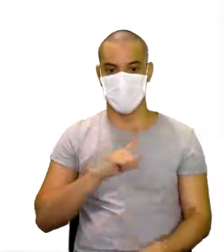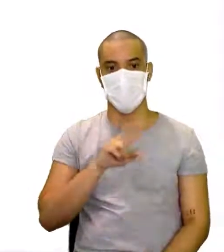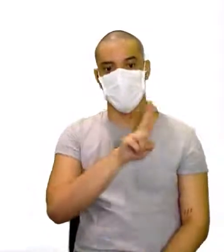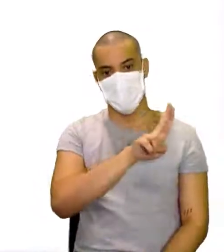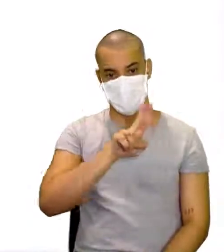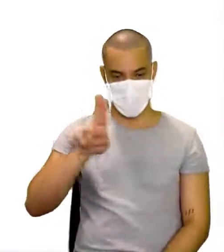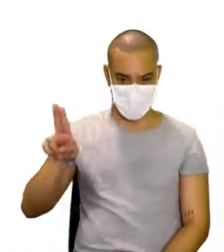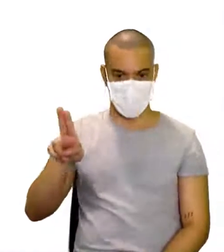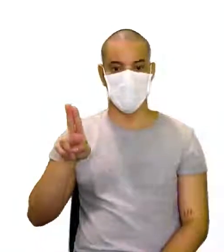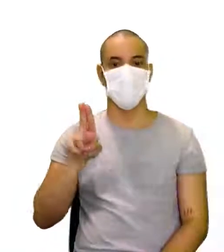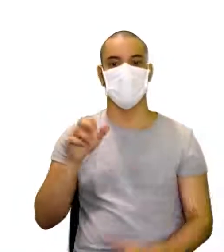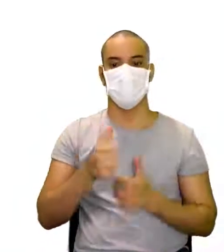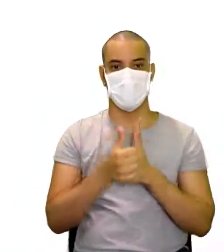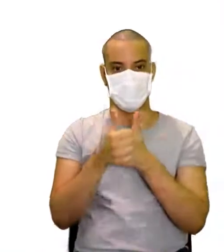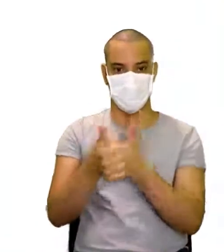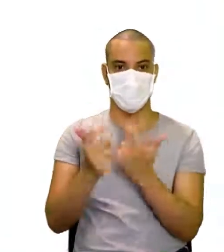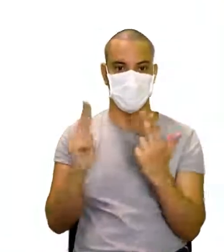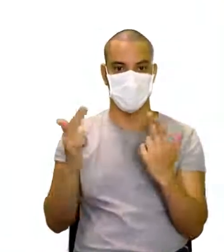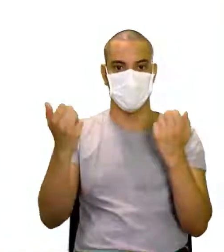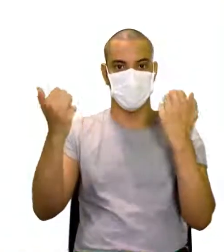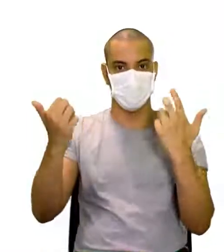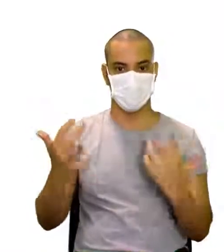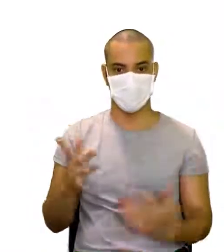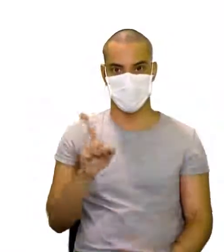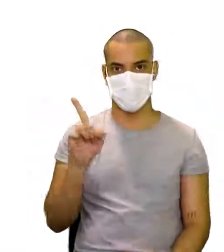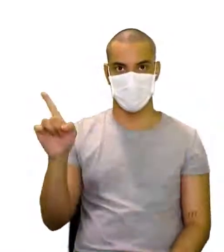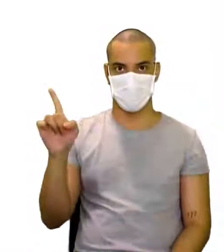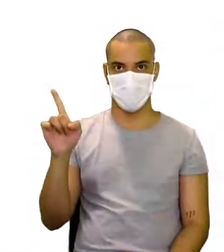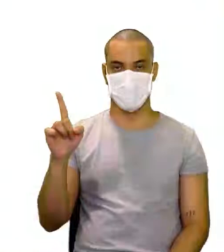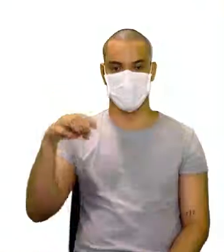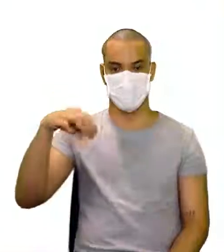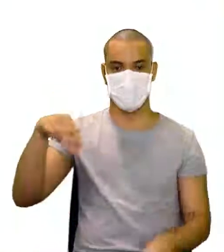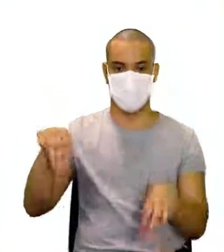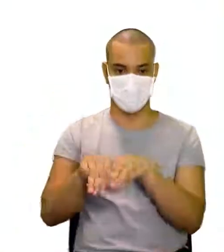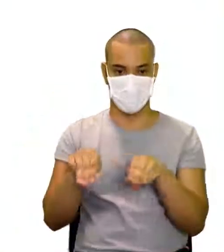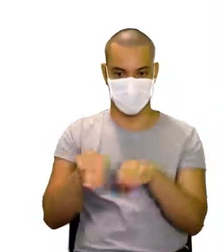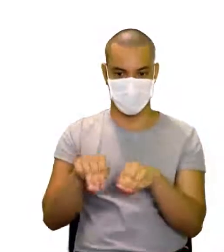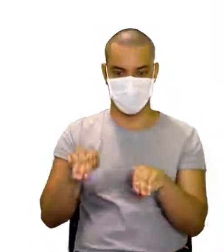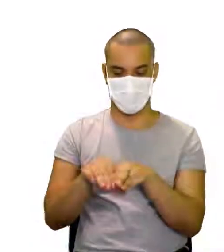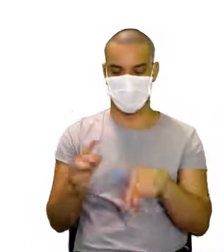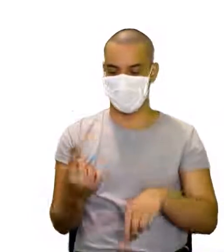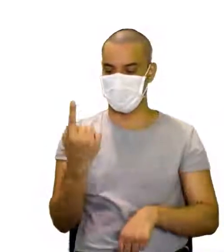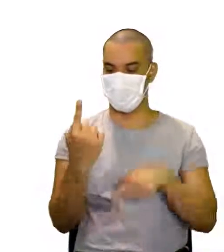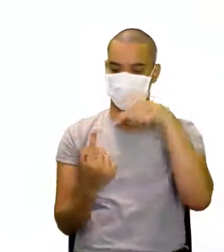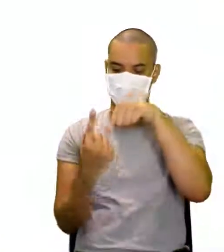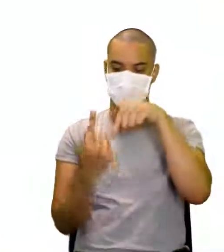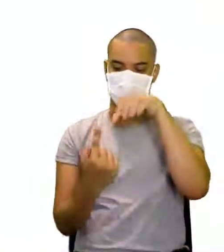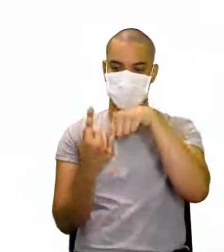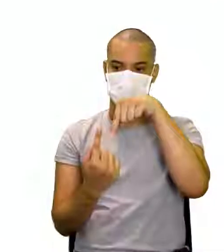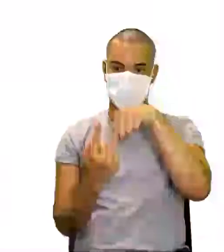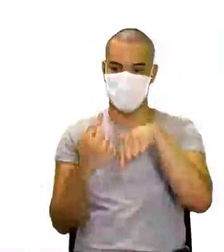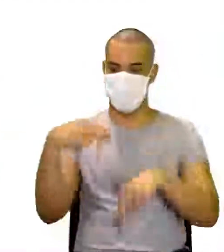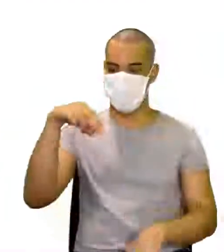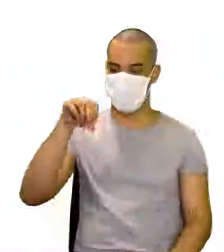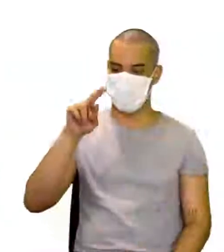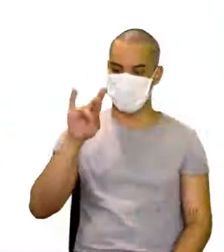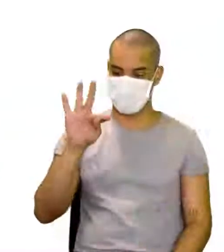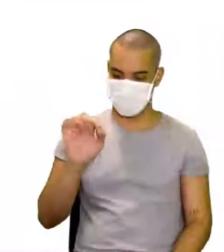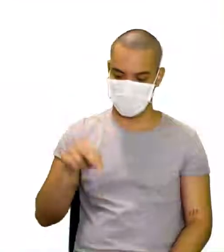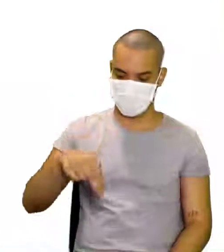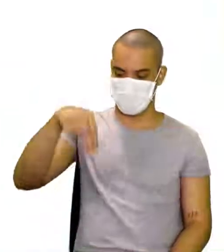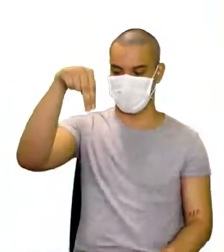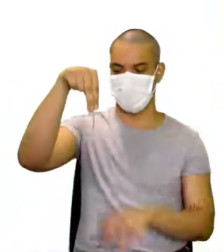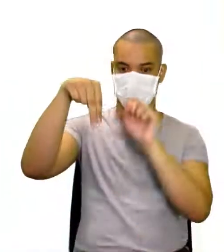nomeados respectivamente, como está escrito aqui, polo magnético norte e polo magnético sul,